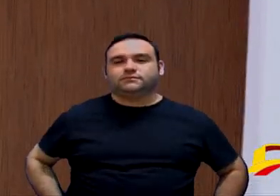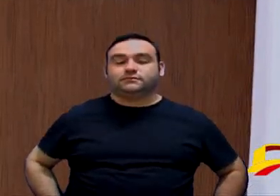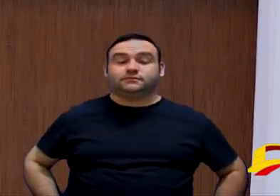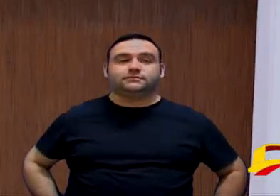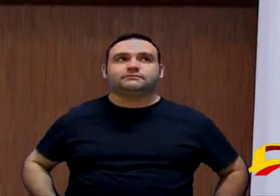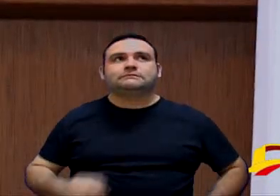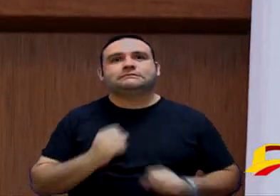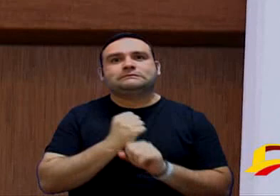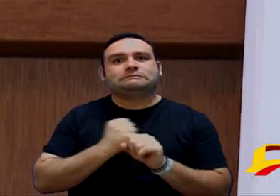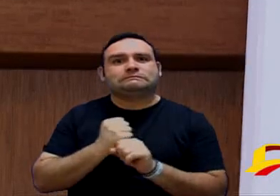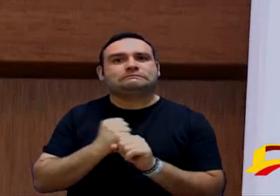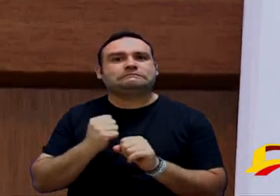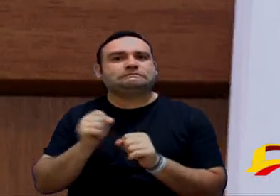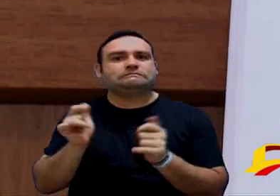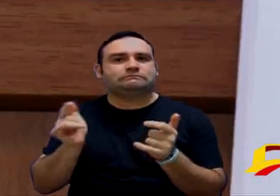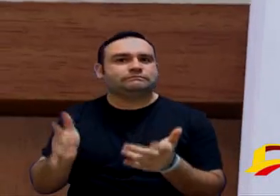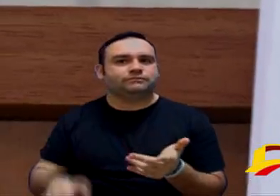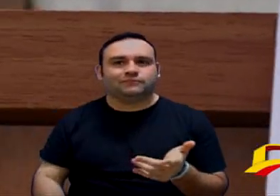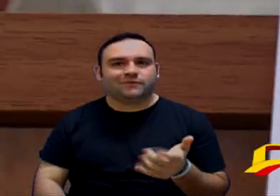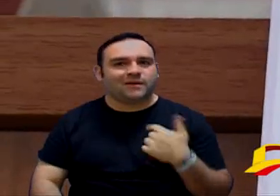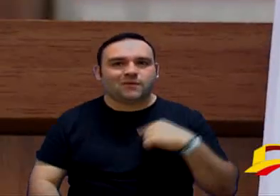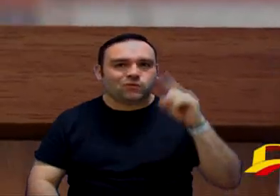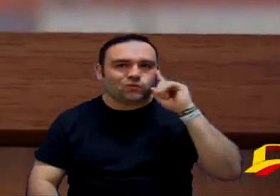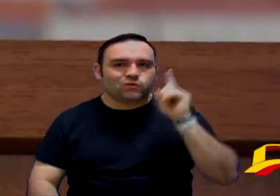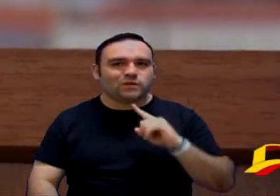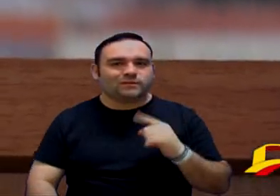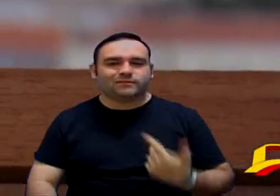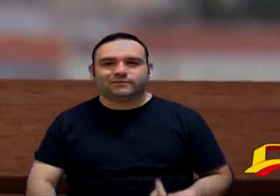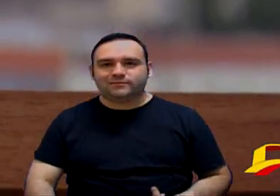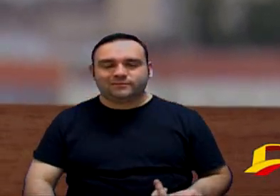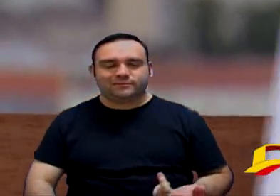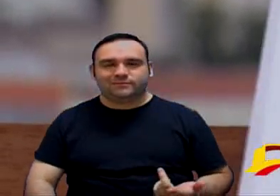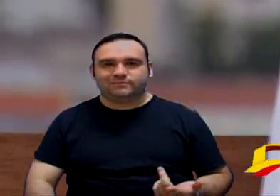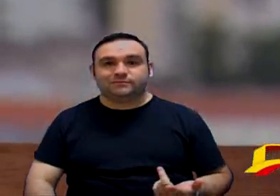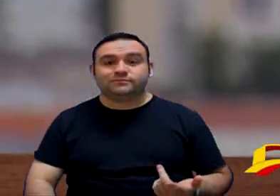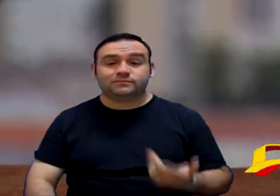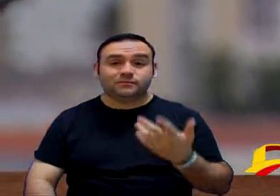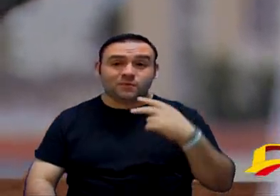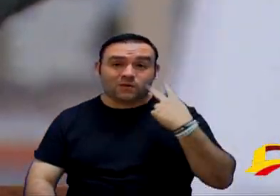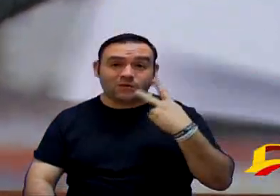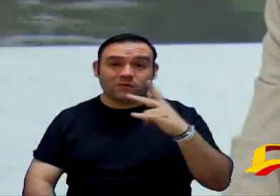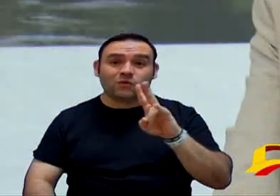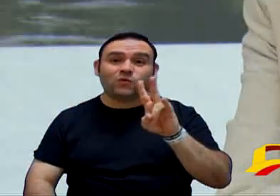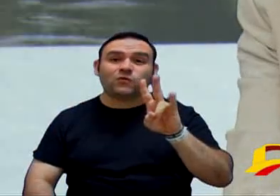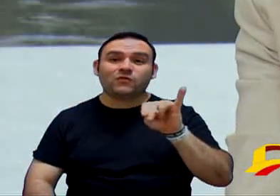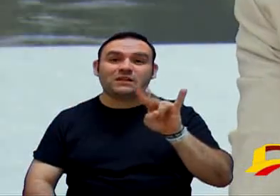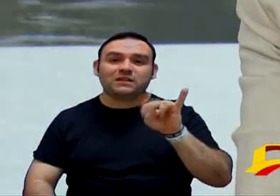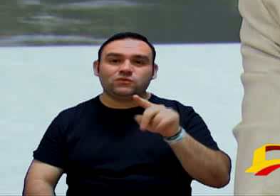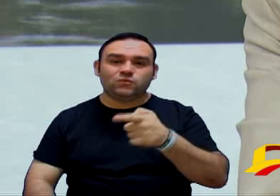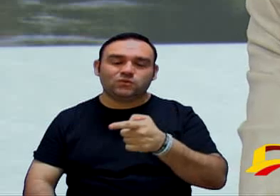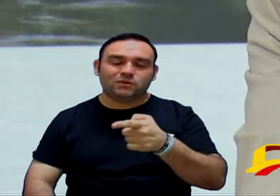Há quanto tempo está abandonado não sei o vereador o vereador Vinícius